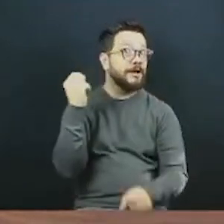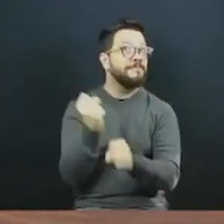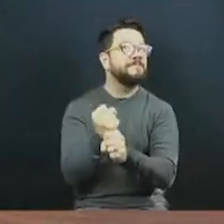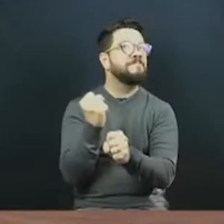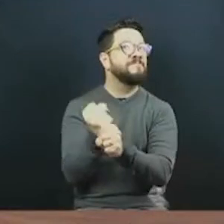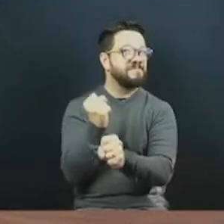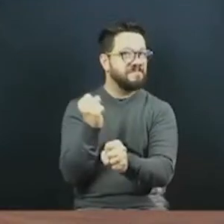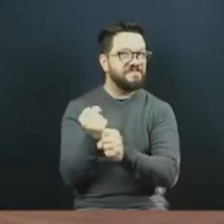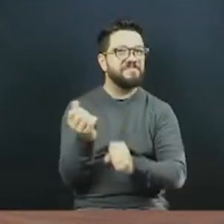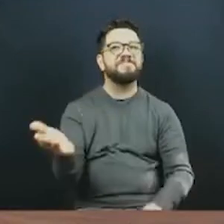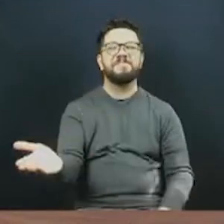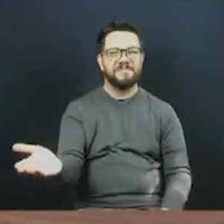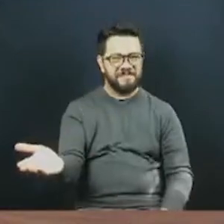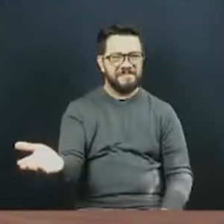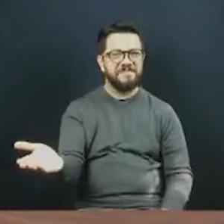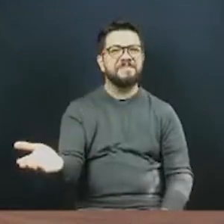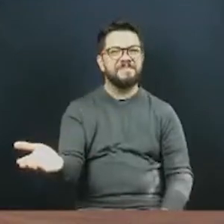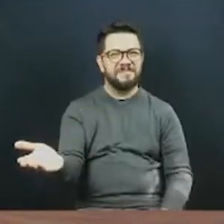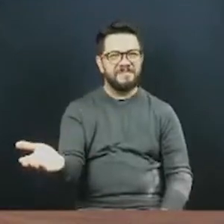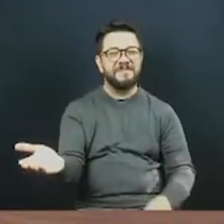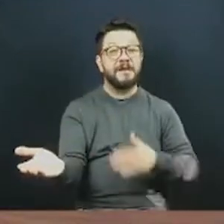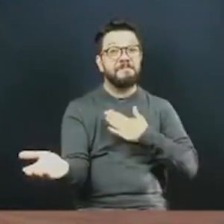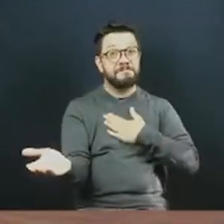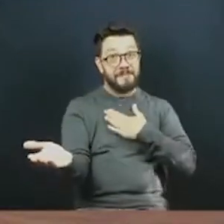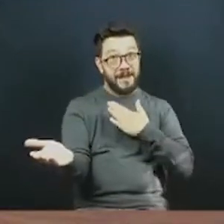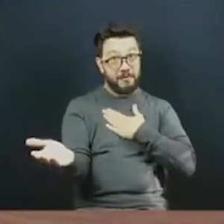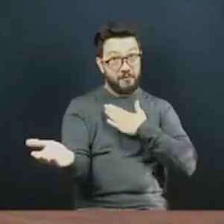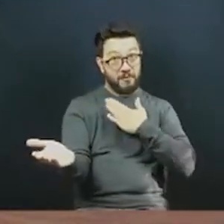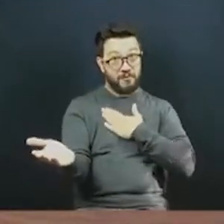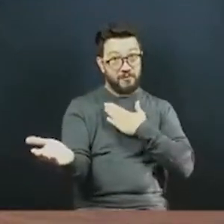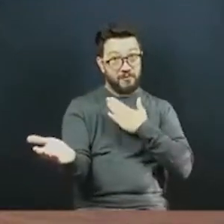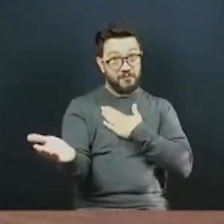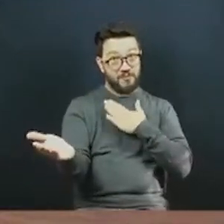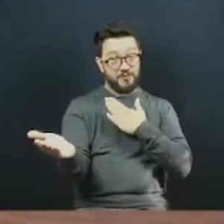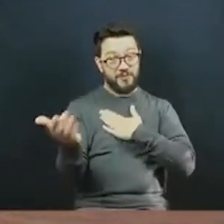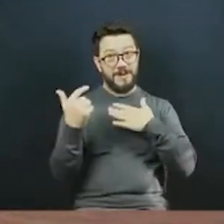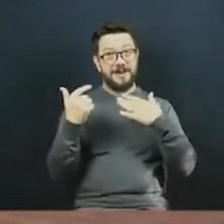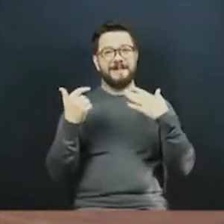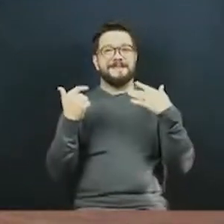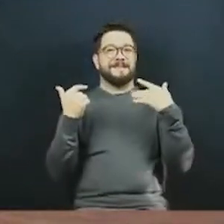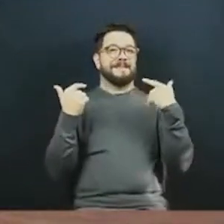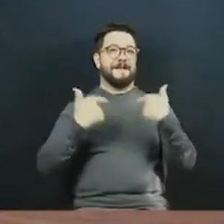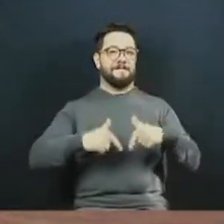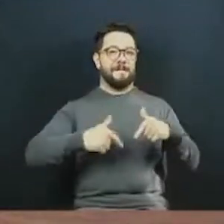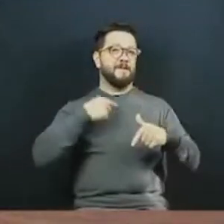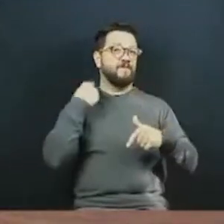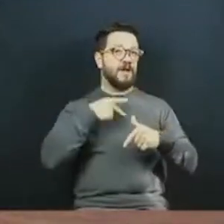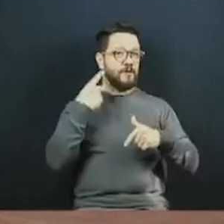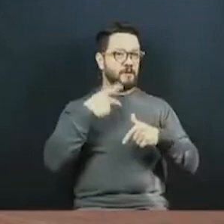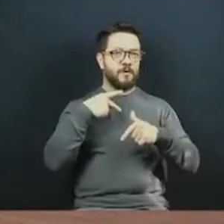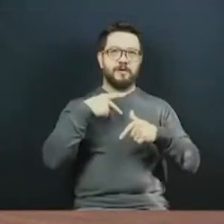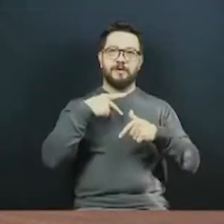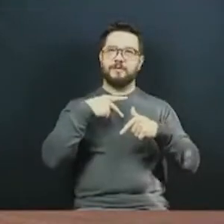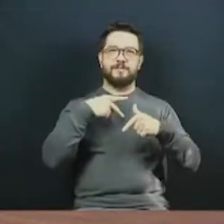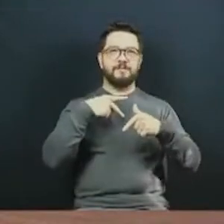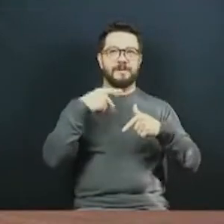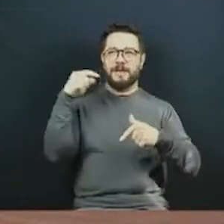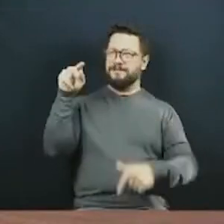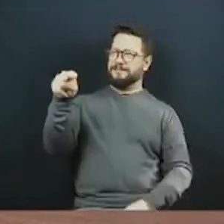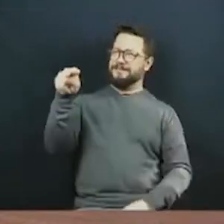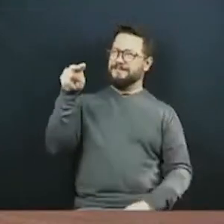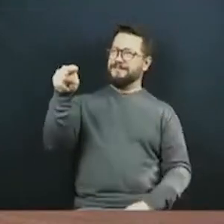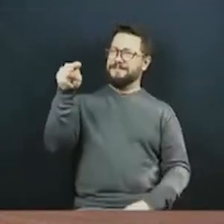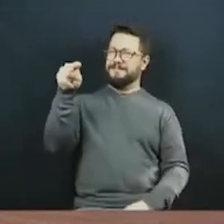é foco do meu mandato desde o início do nosso trabalho, desde antes, inclusive, de entrar aqui na Câmara. A